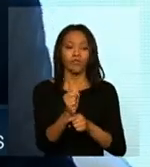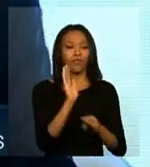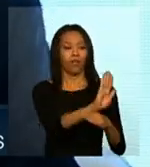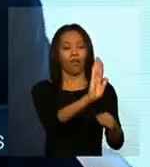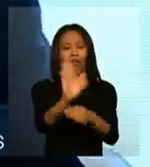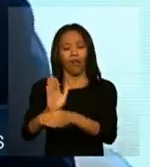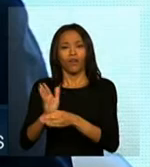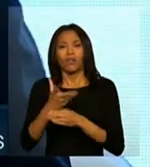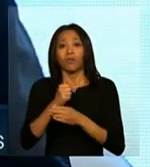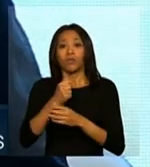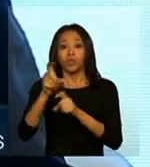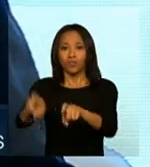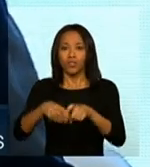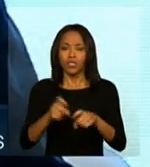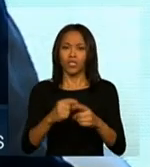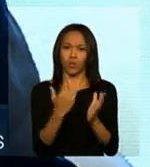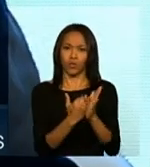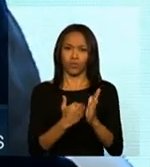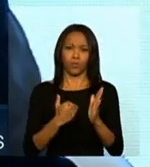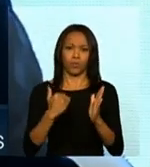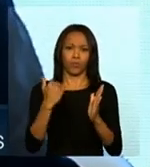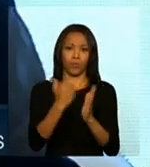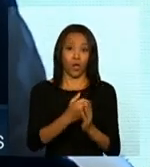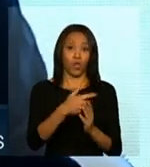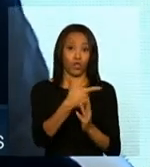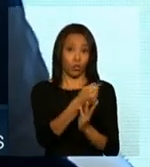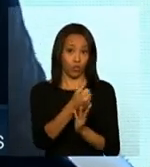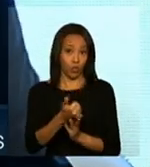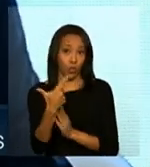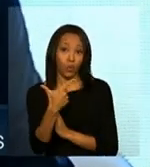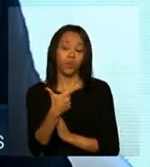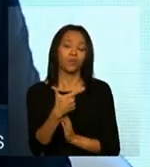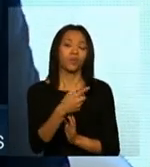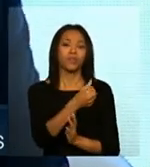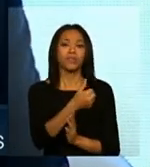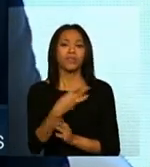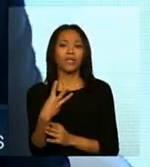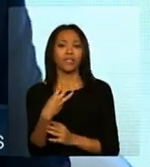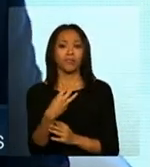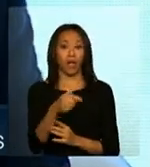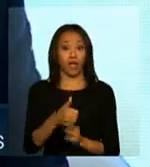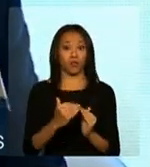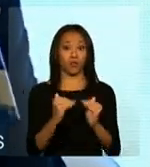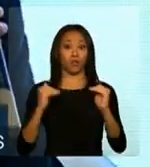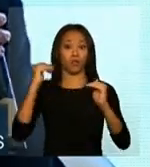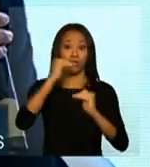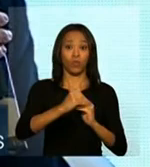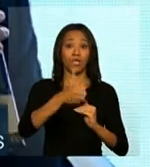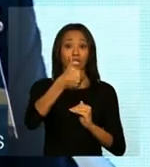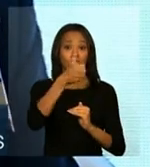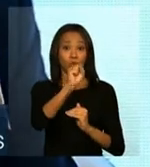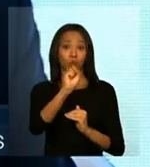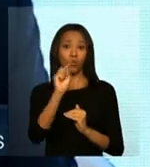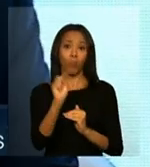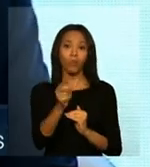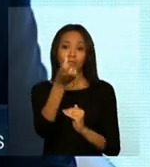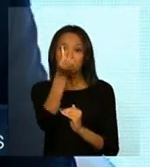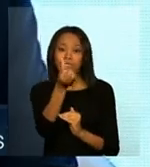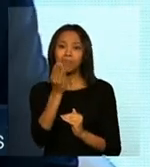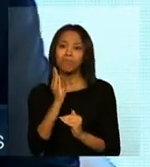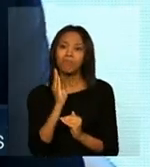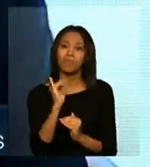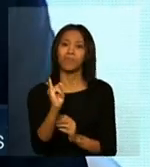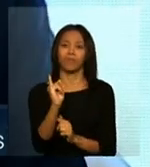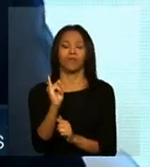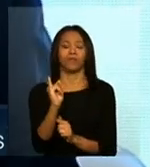2,3 bi no ano safra 2002, 2003, para 18,6 bi no ano